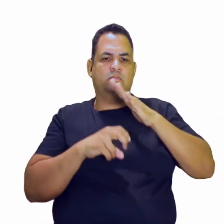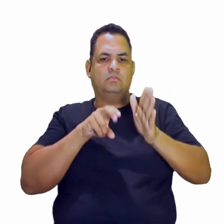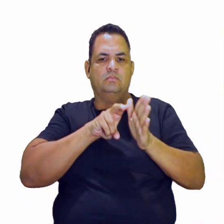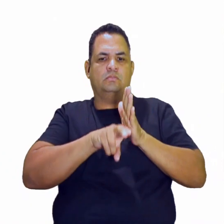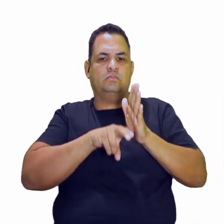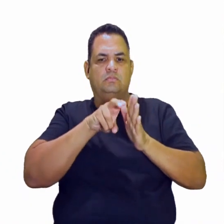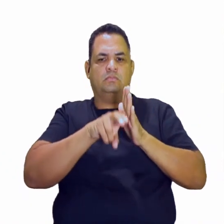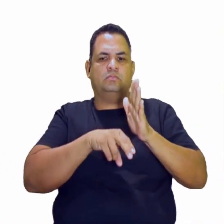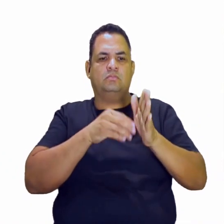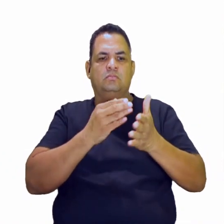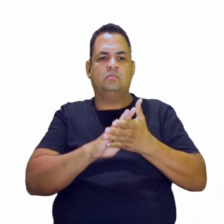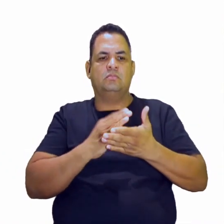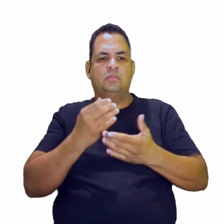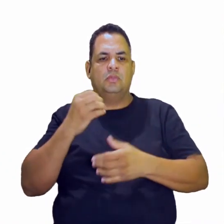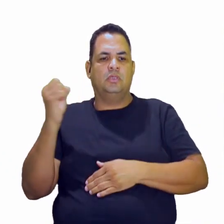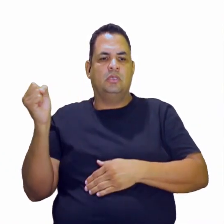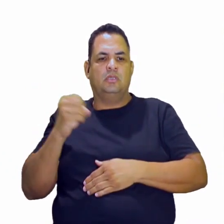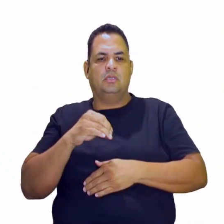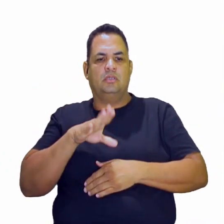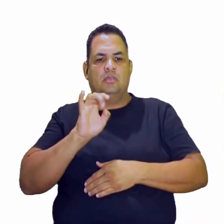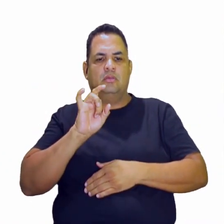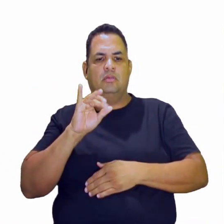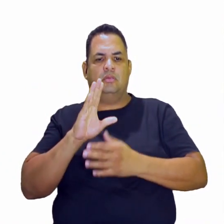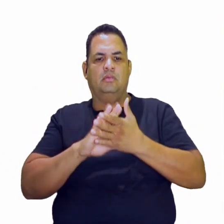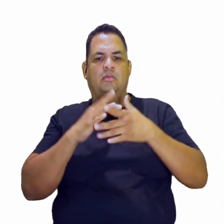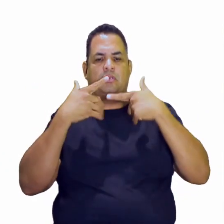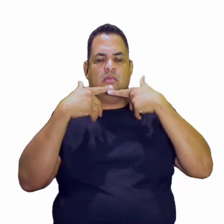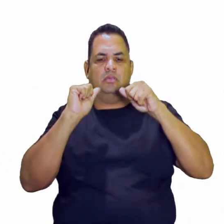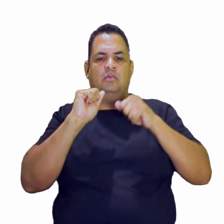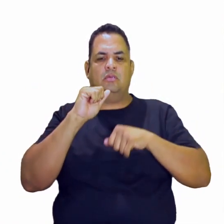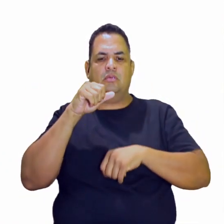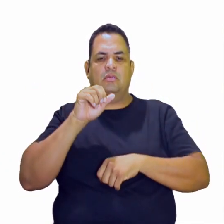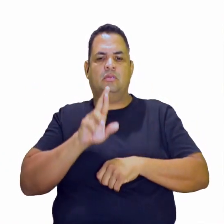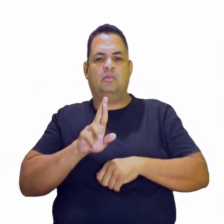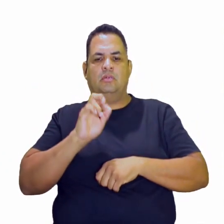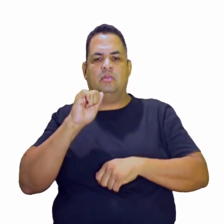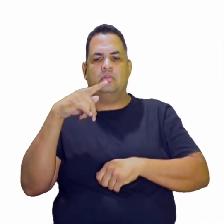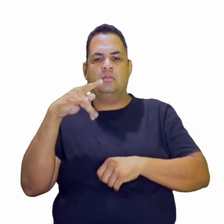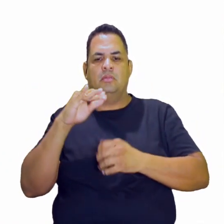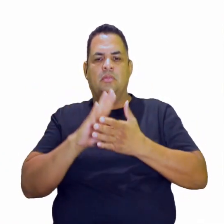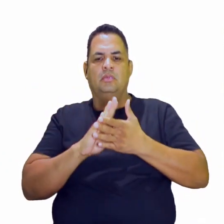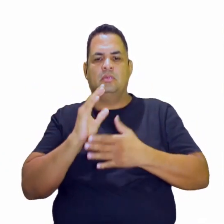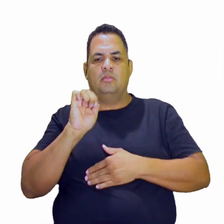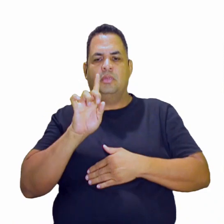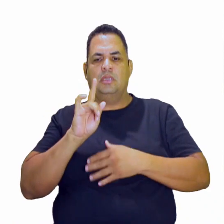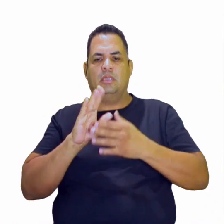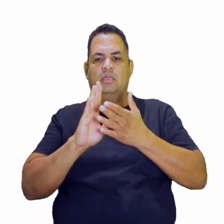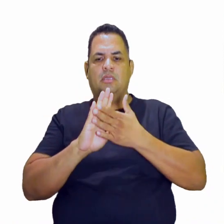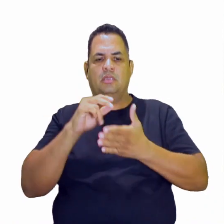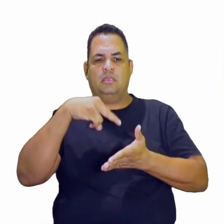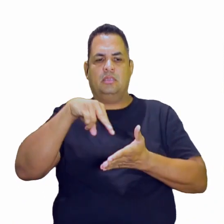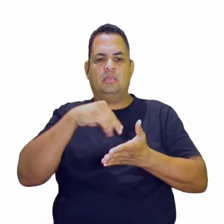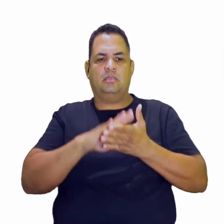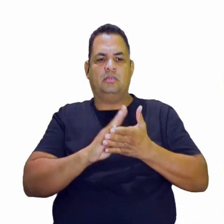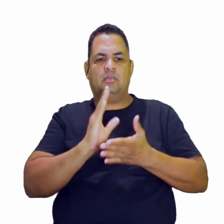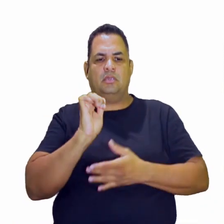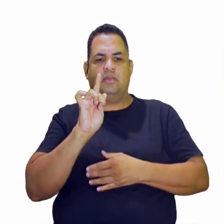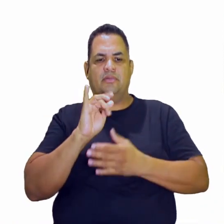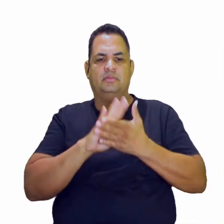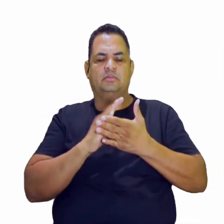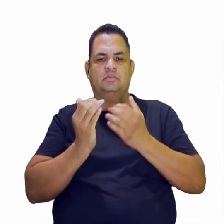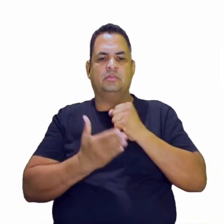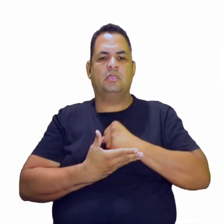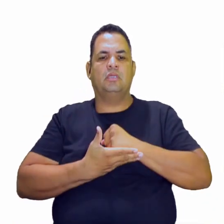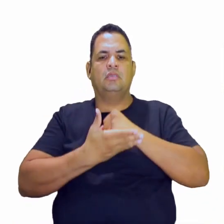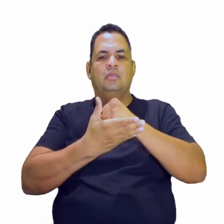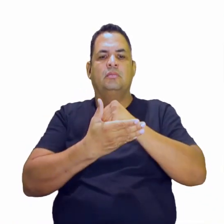metrô em Nova York. As linguagens do rap, do break dance, do grafite se tornaram os pilares